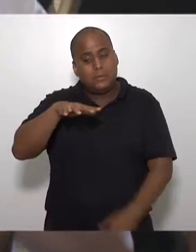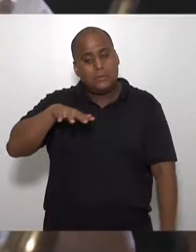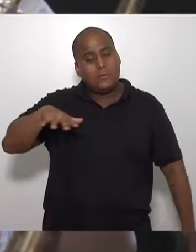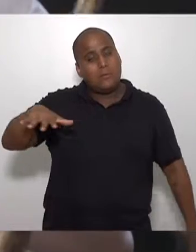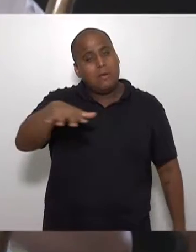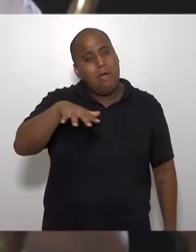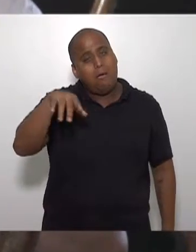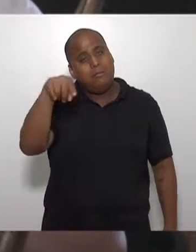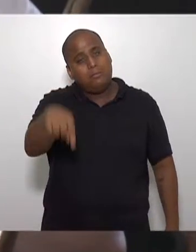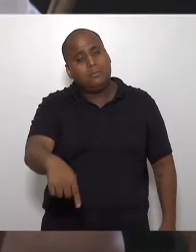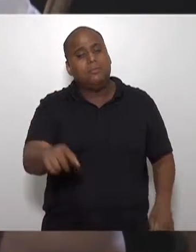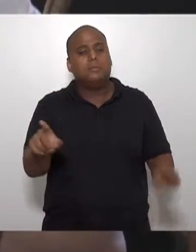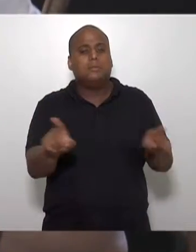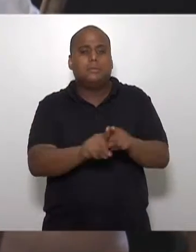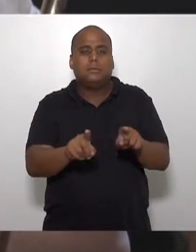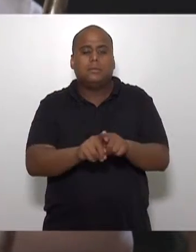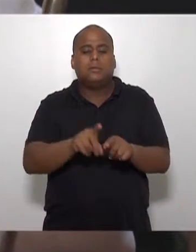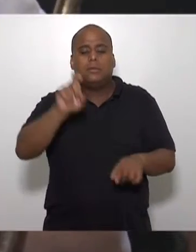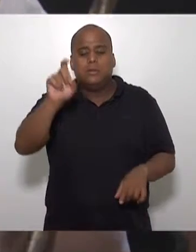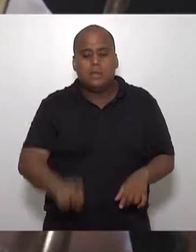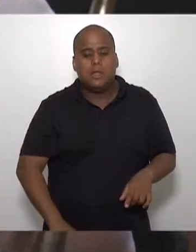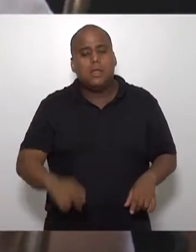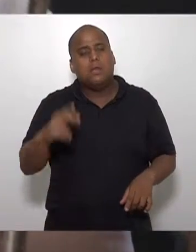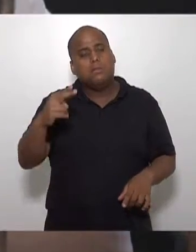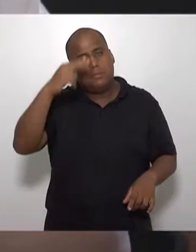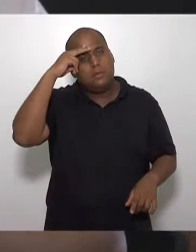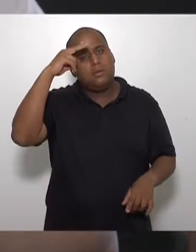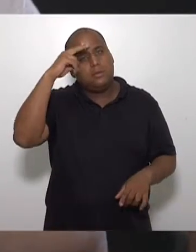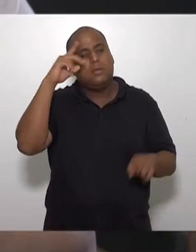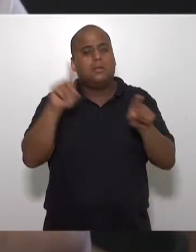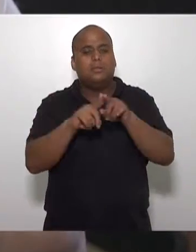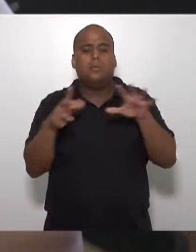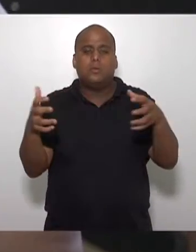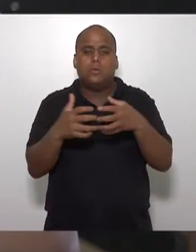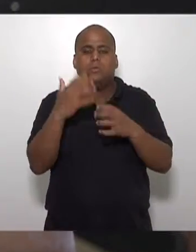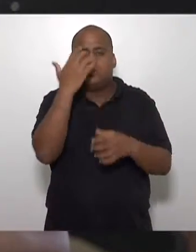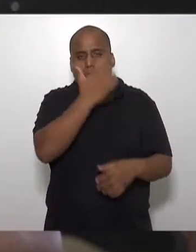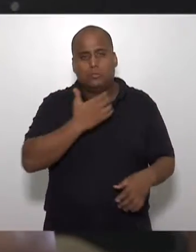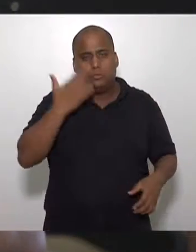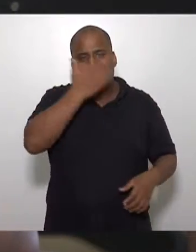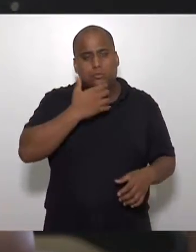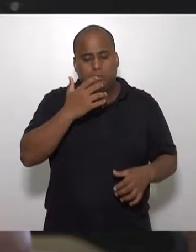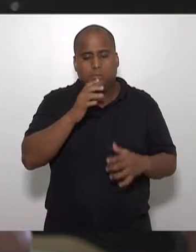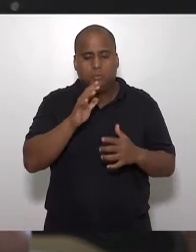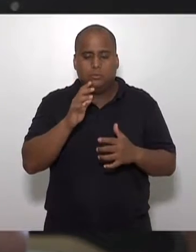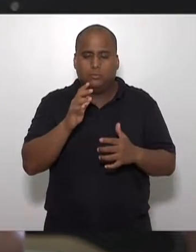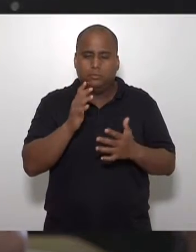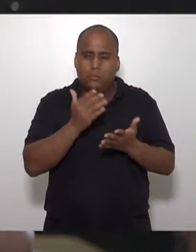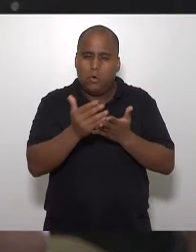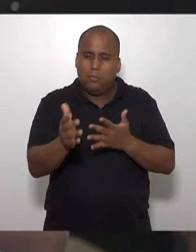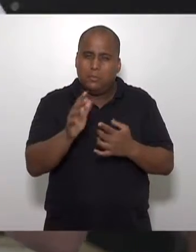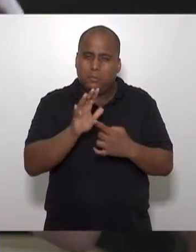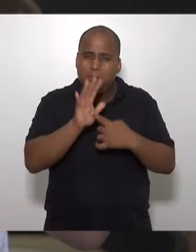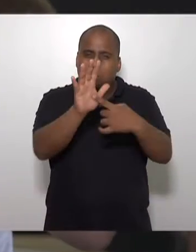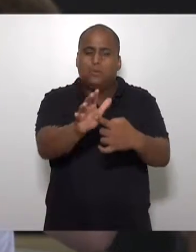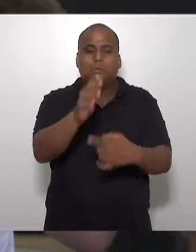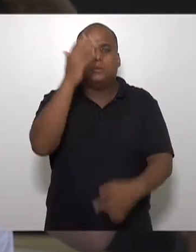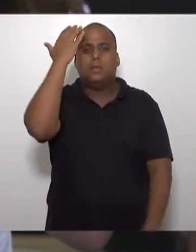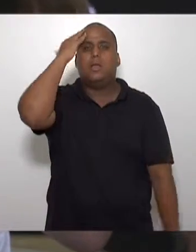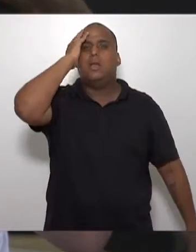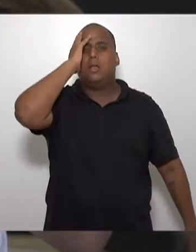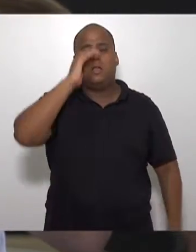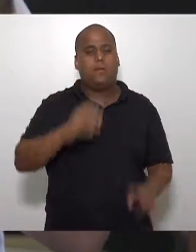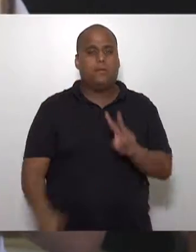e também ainda nas bandas militares e bandas de música então vou tocar um pouco dele para trazer essa sonoridade